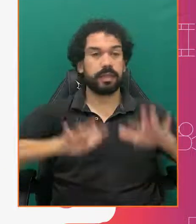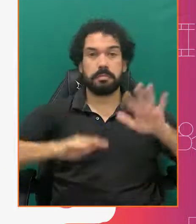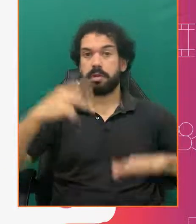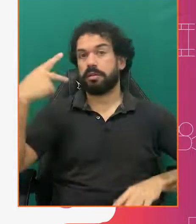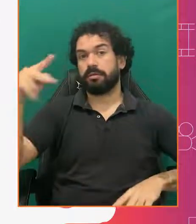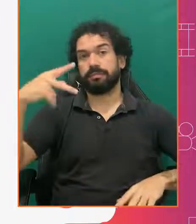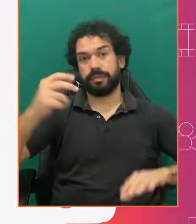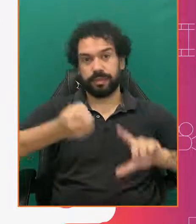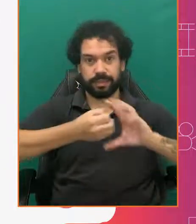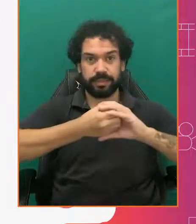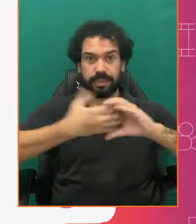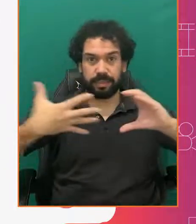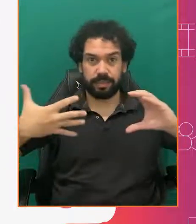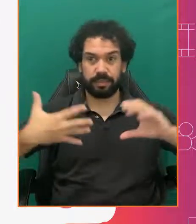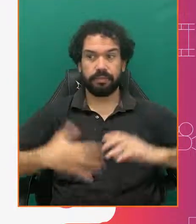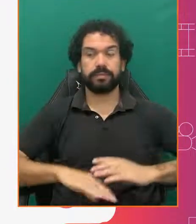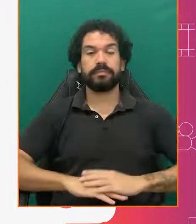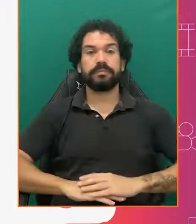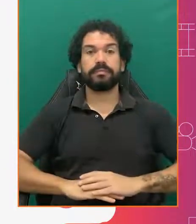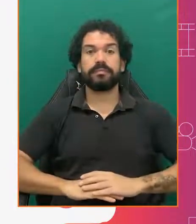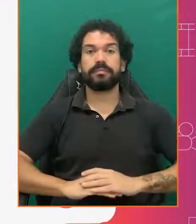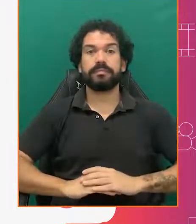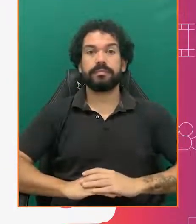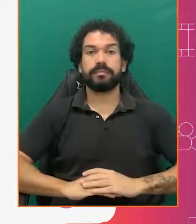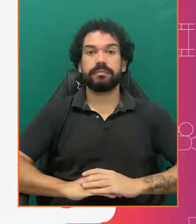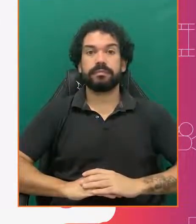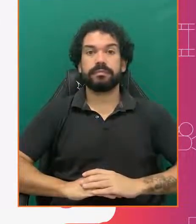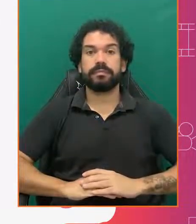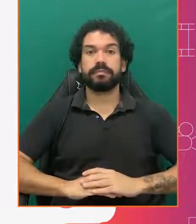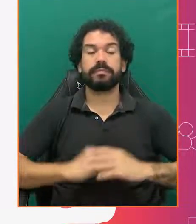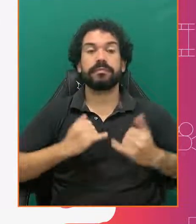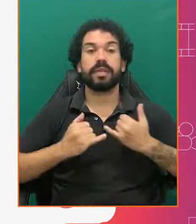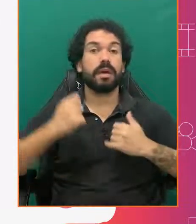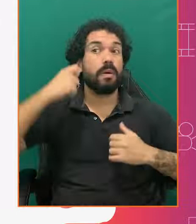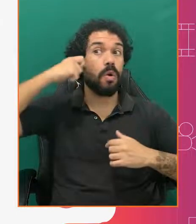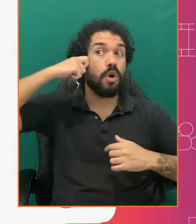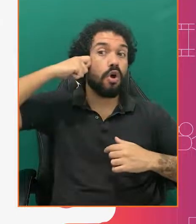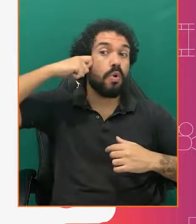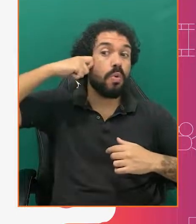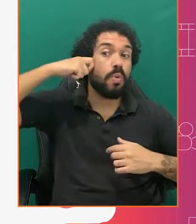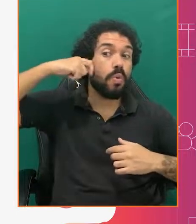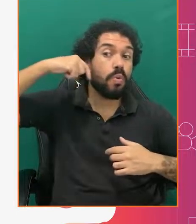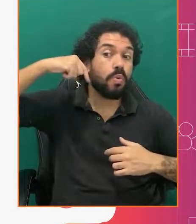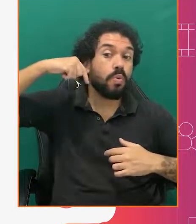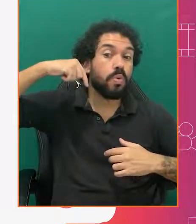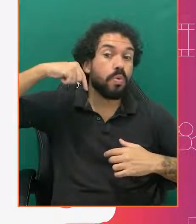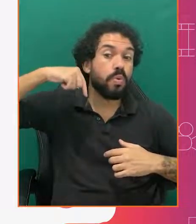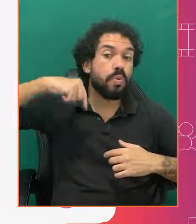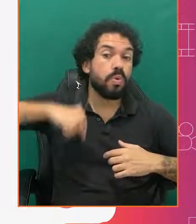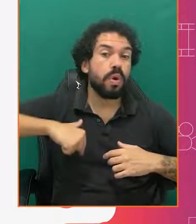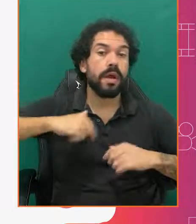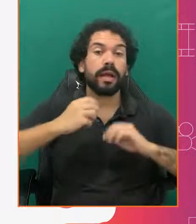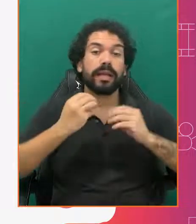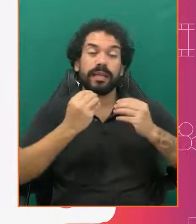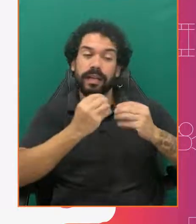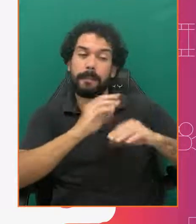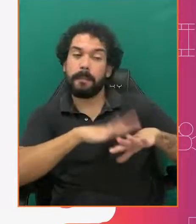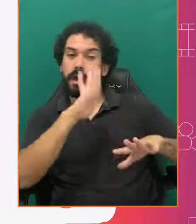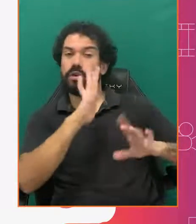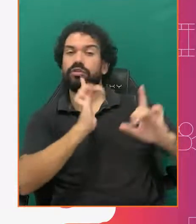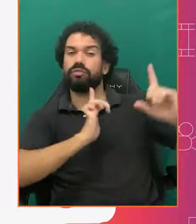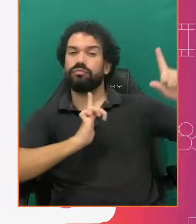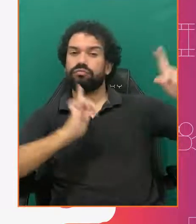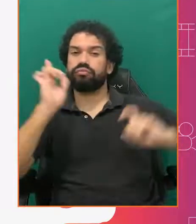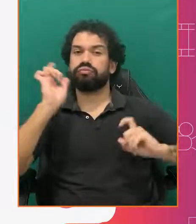com as suas características. Então, uma gota de suor vai deixar mais expressivo